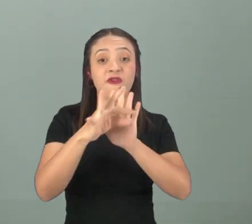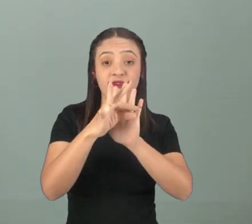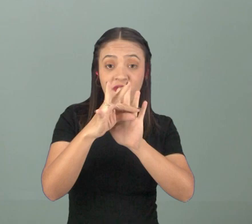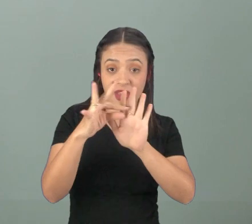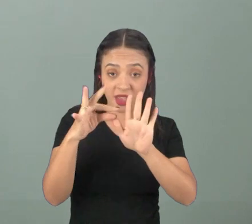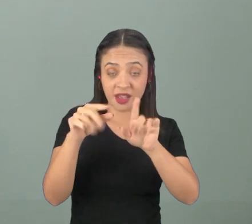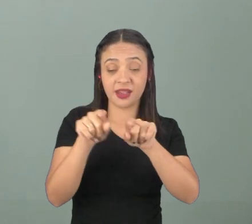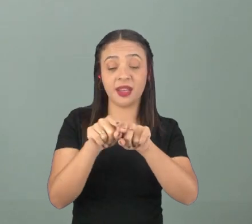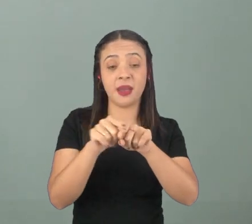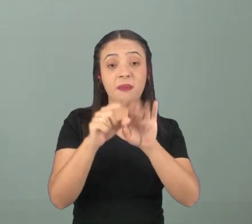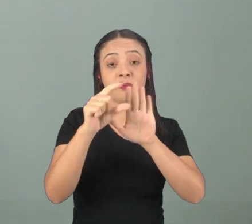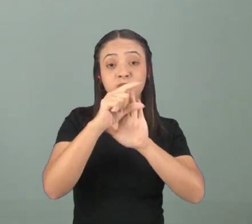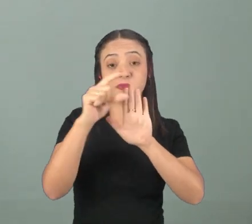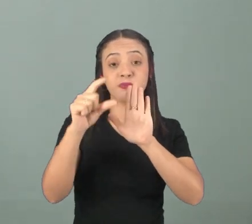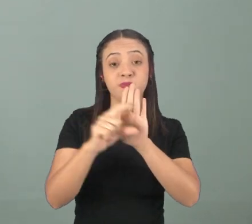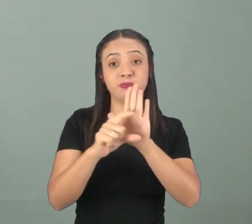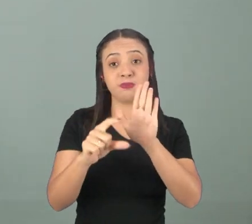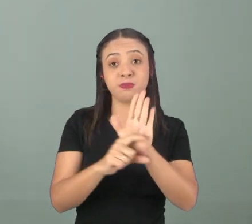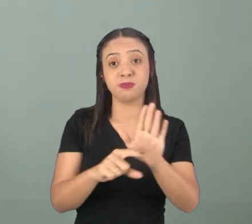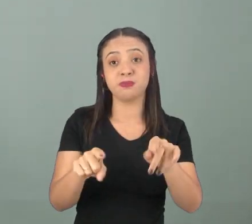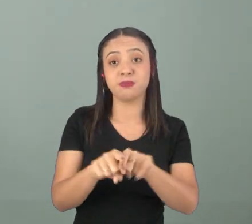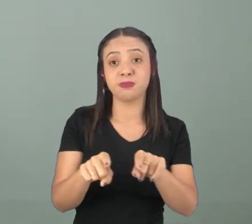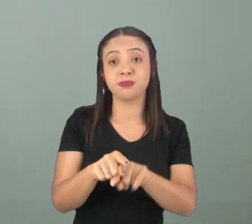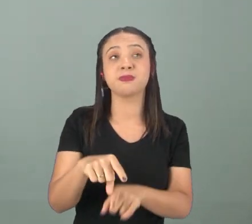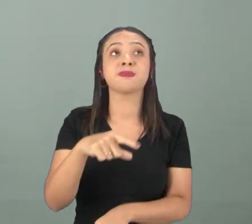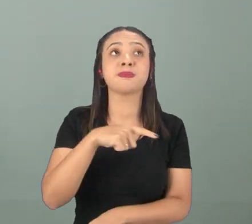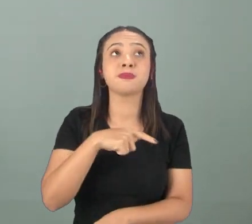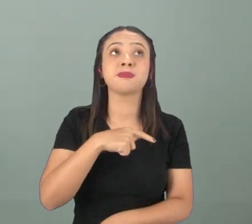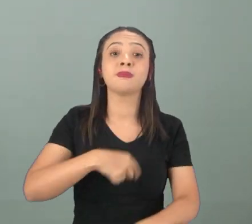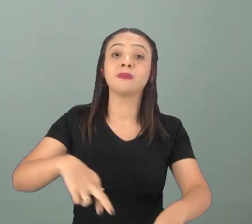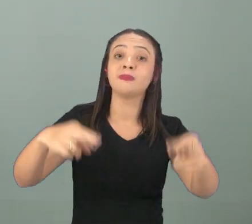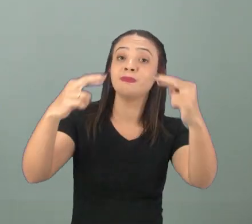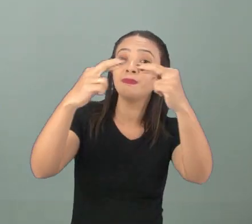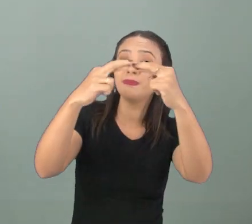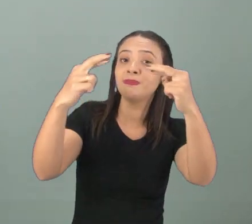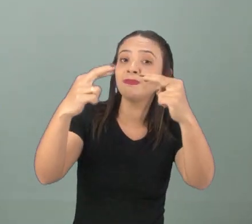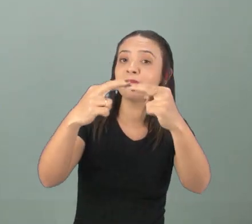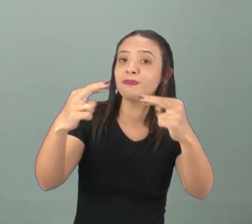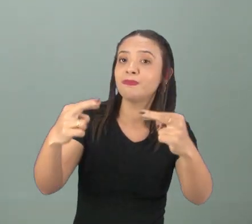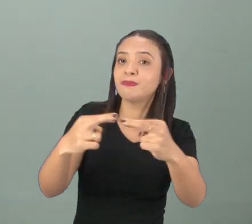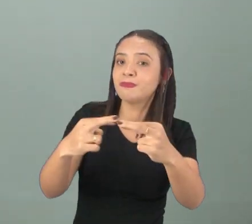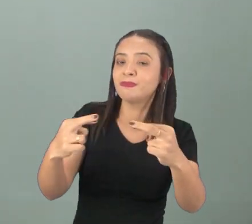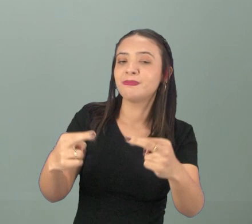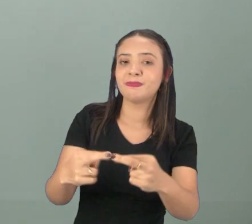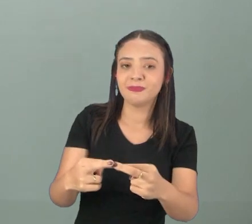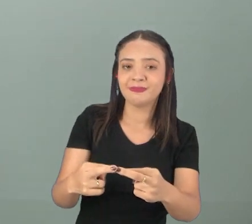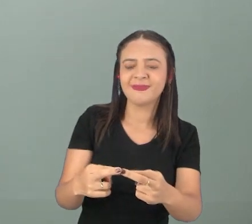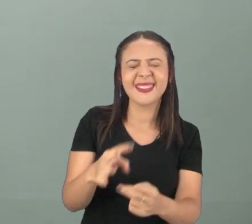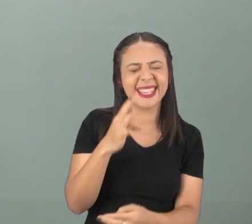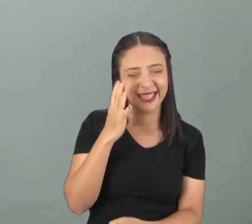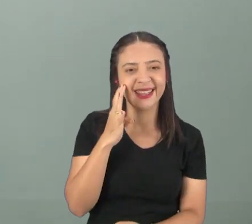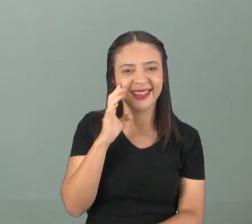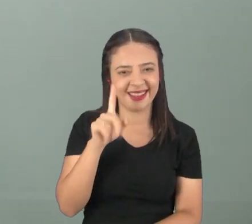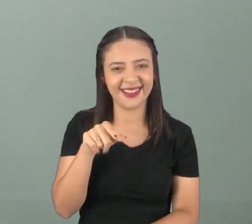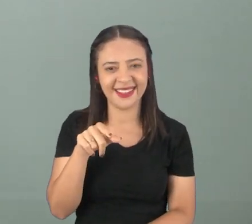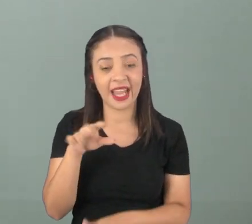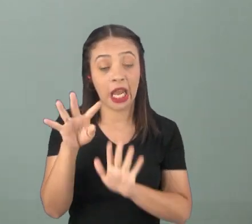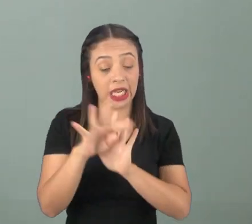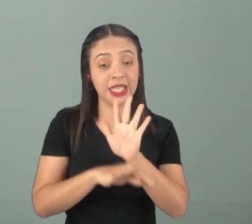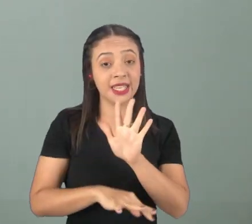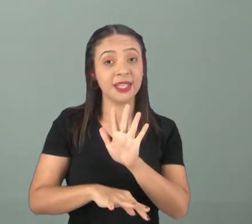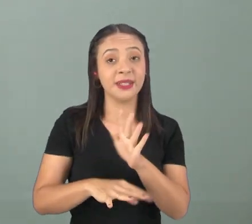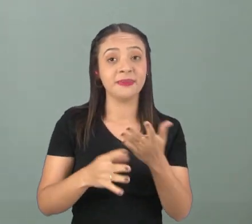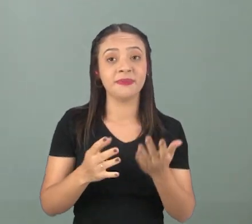mas também rima. E esse poema, ele tá recheado de rimas, tá? Até foi divertido, vocês perceberam na